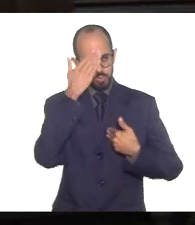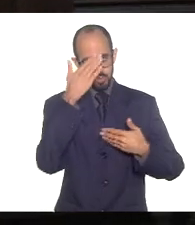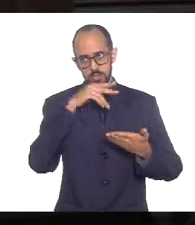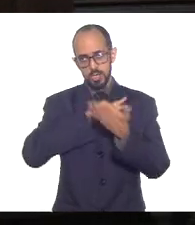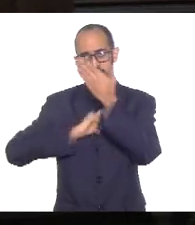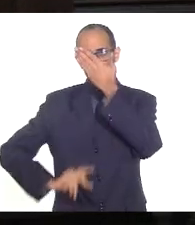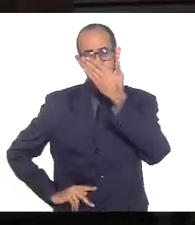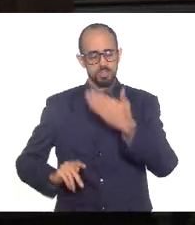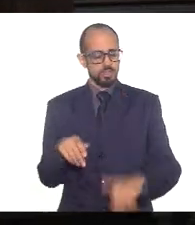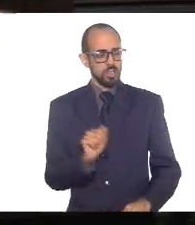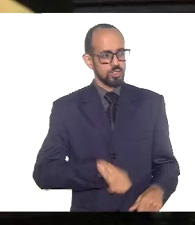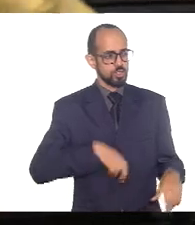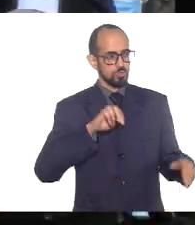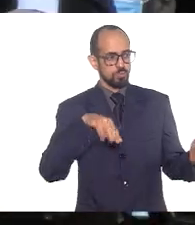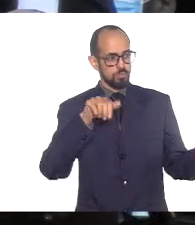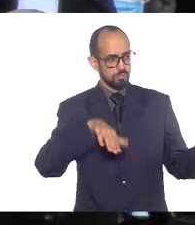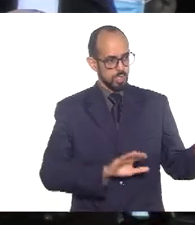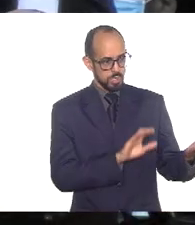presidente